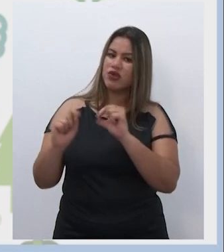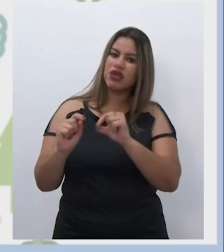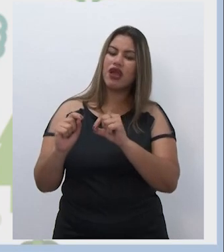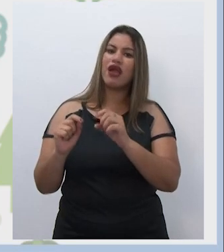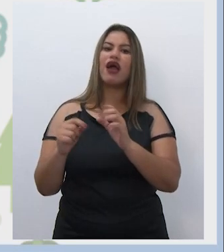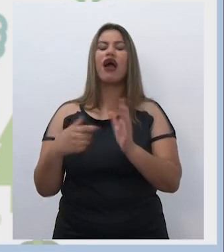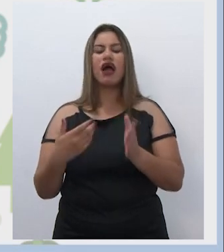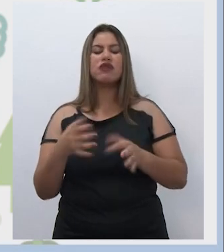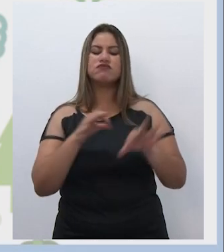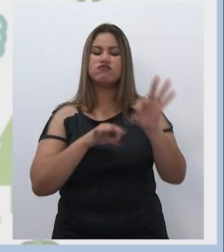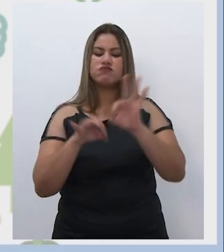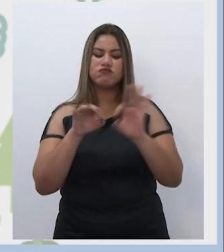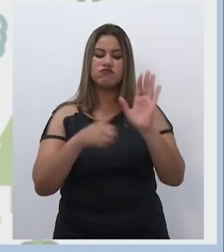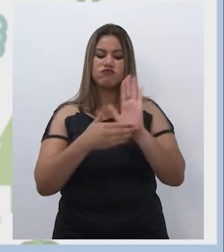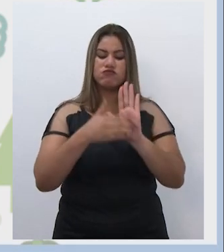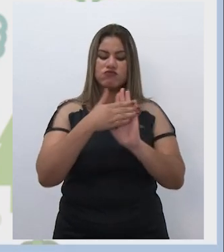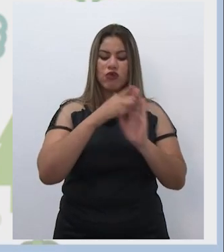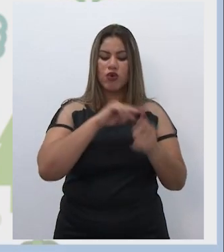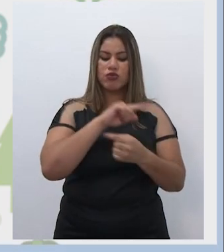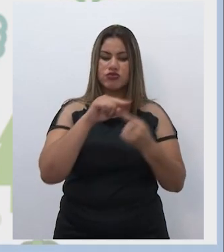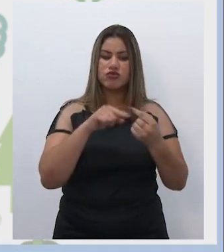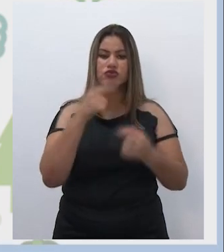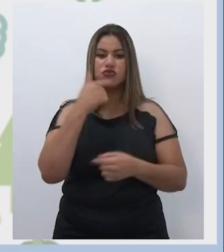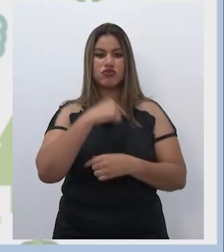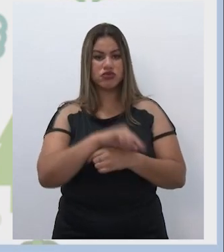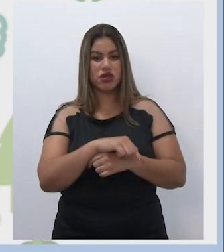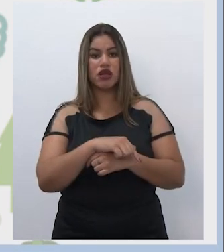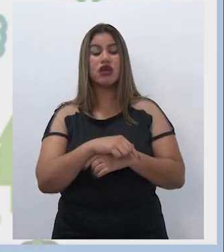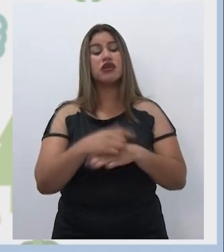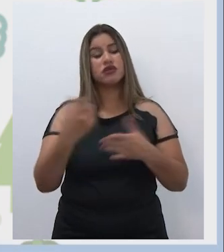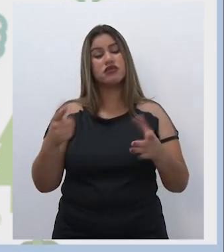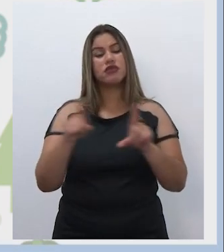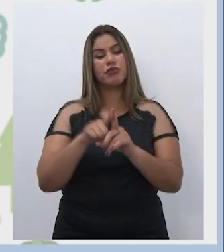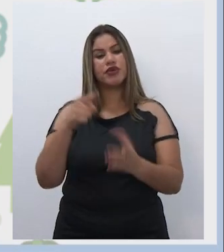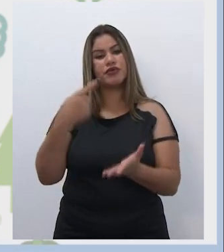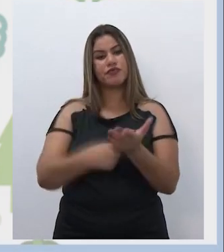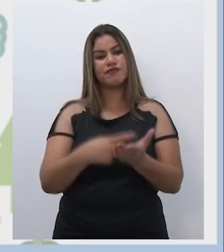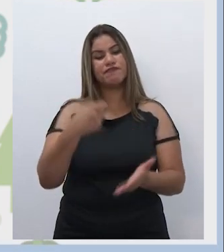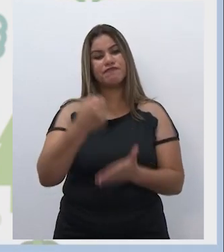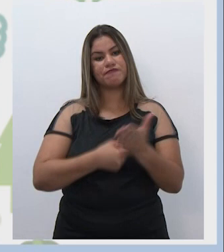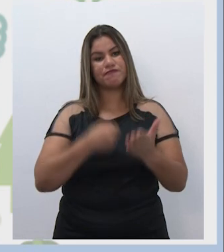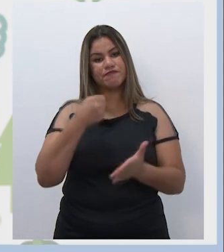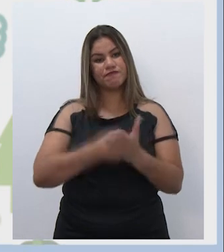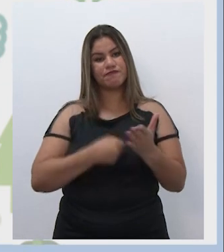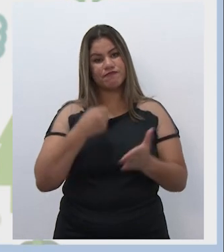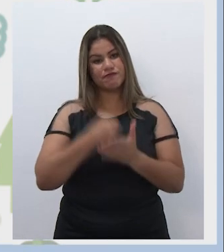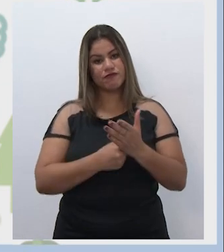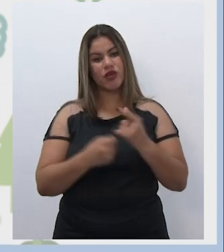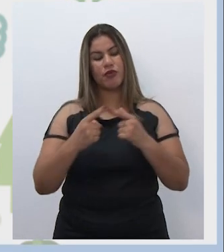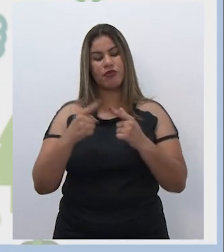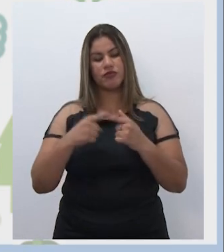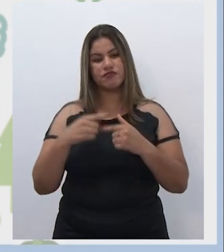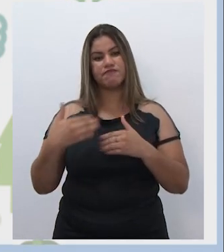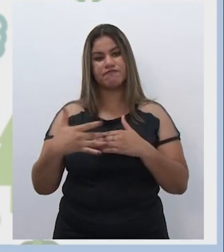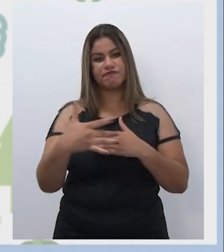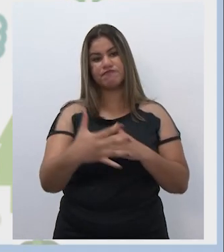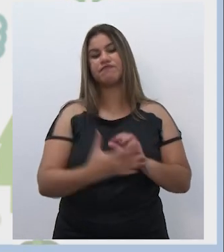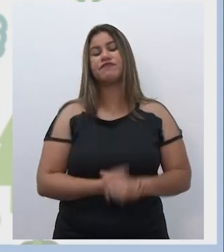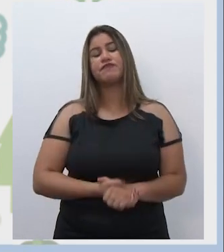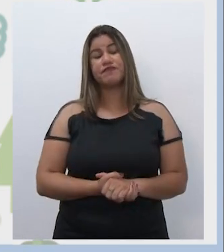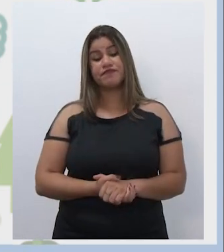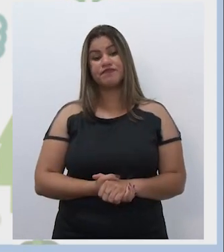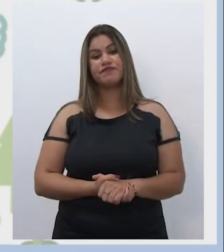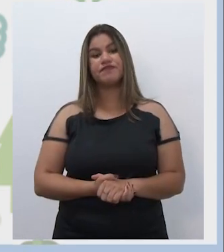alcançar tais objetivos e age também com o comprometimento e persistência nesta caminhada. Então,